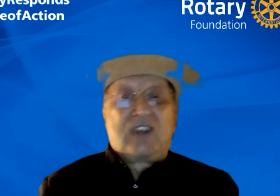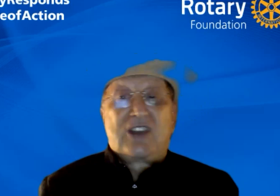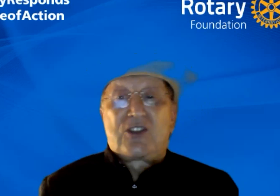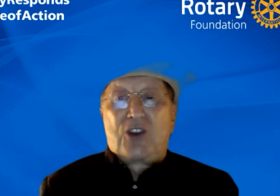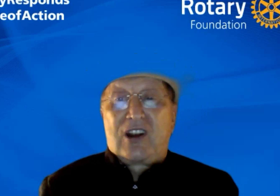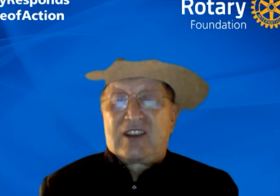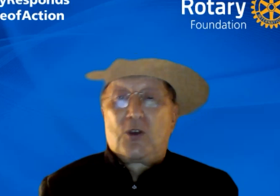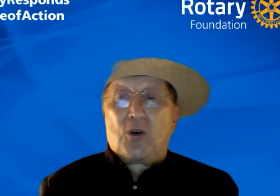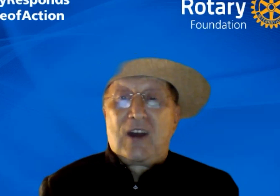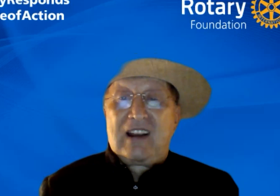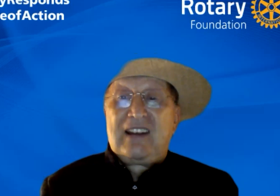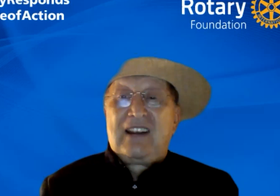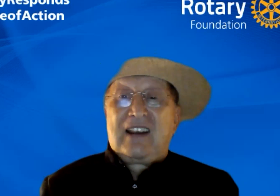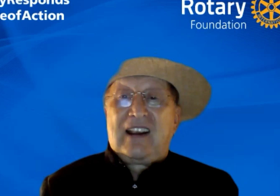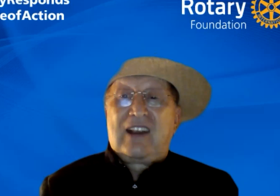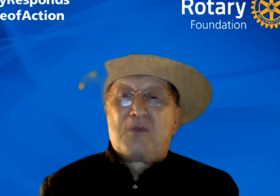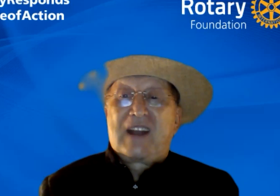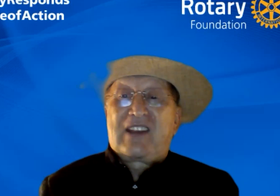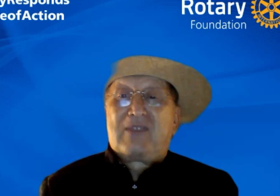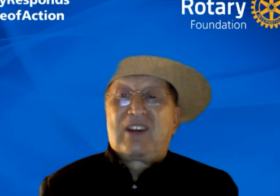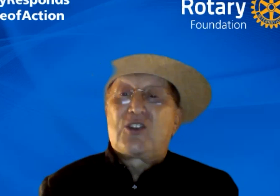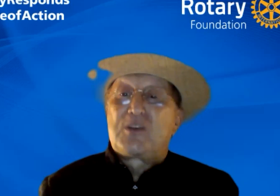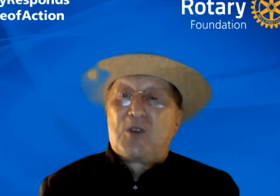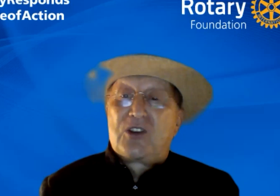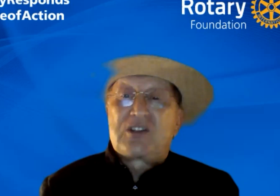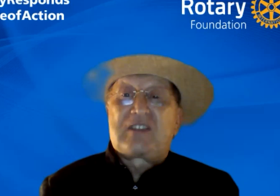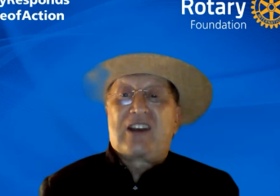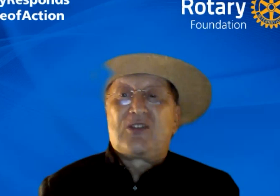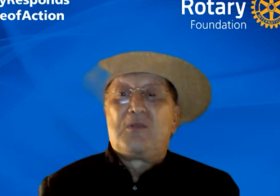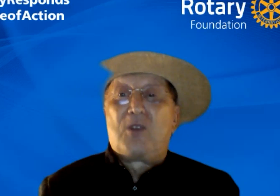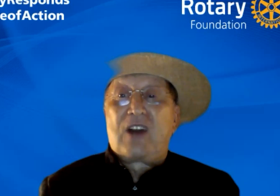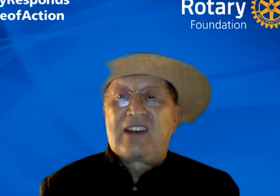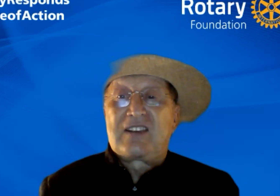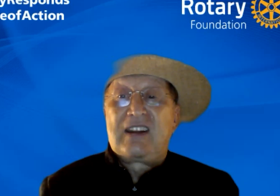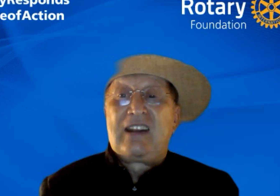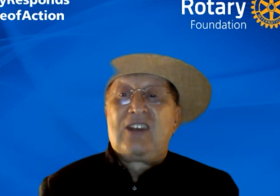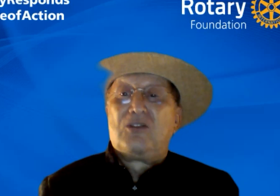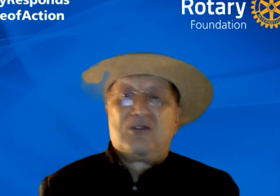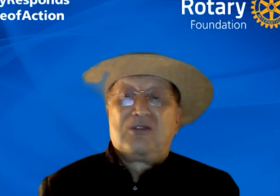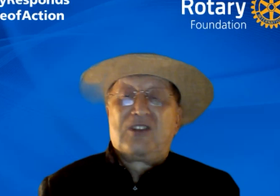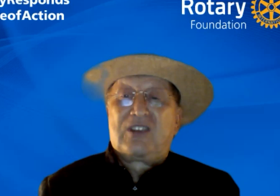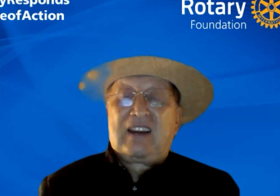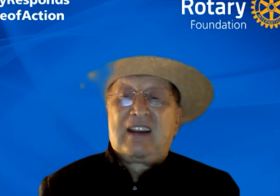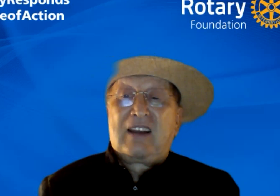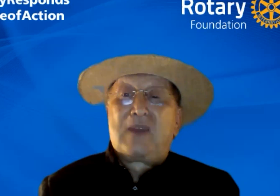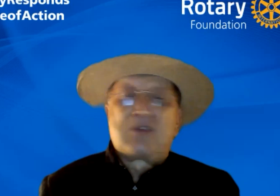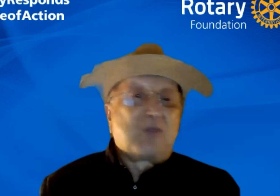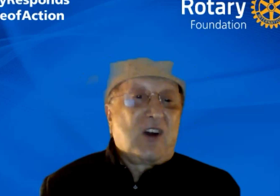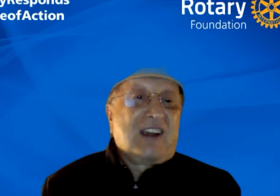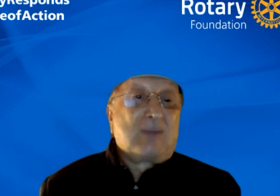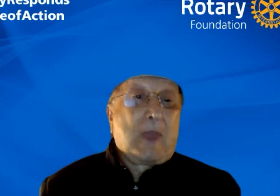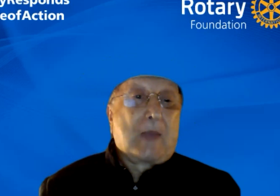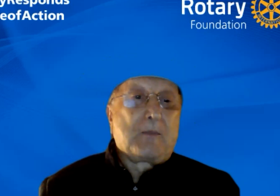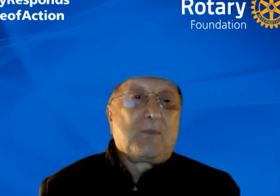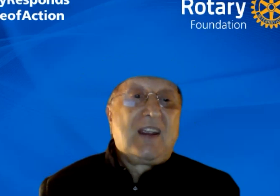com $500 que se doa, ele completa 500 pontos e faz com Paul Harris, um membro do Paul